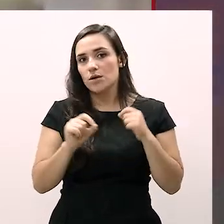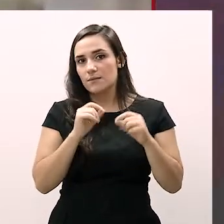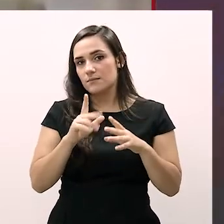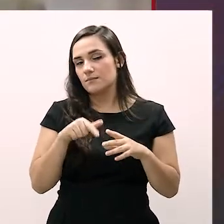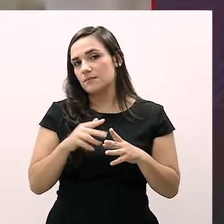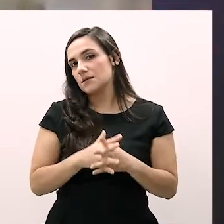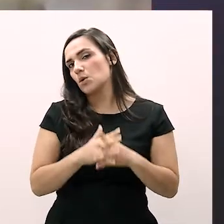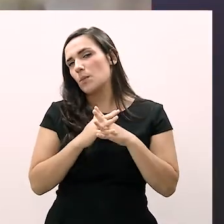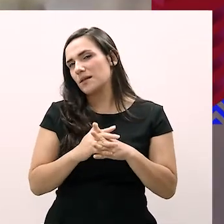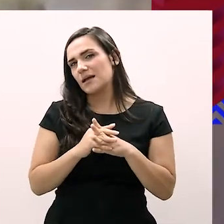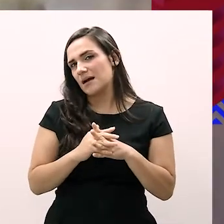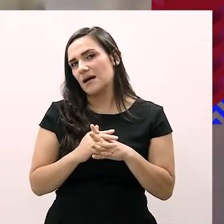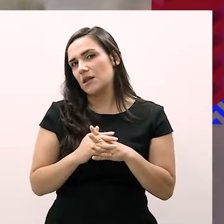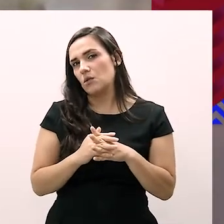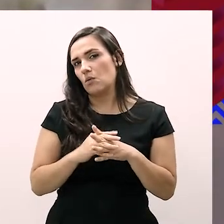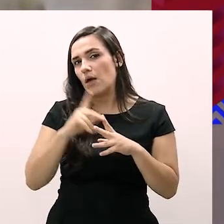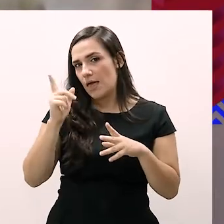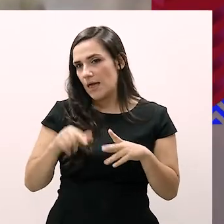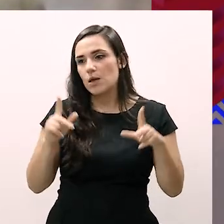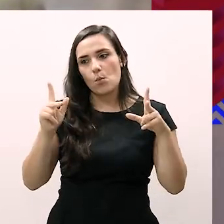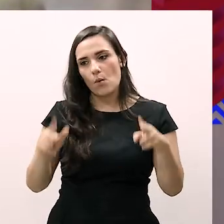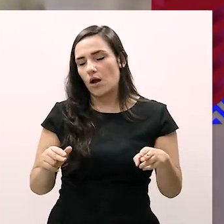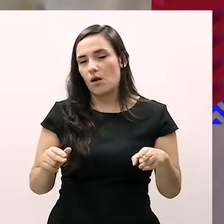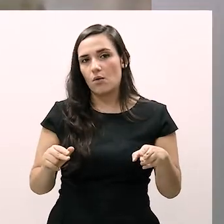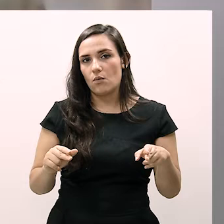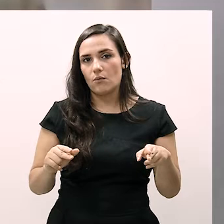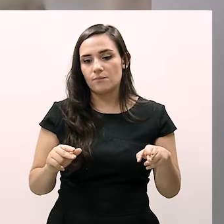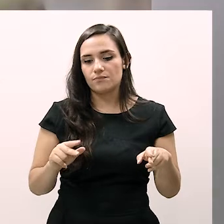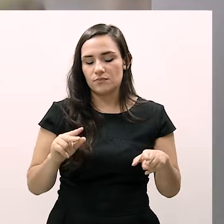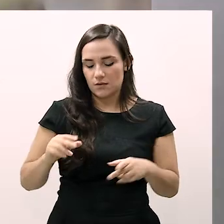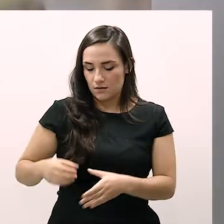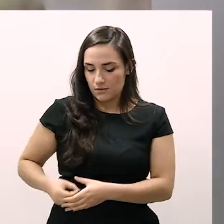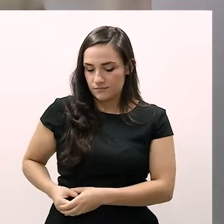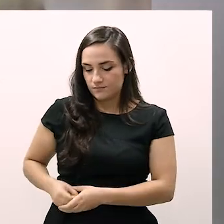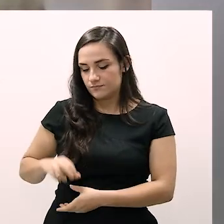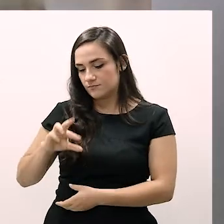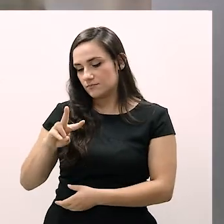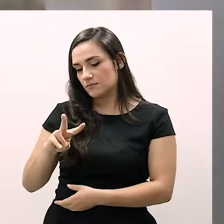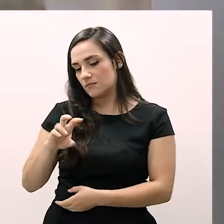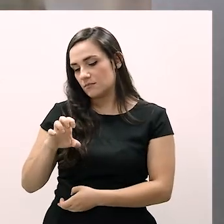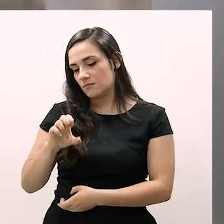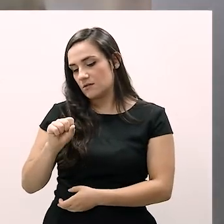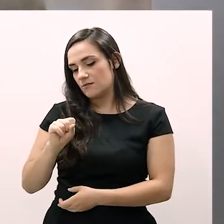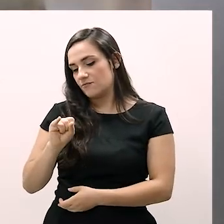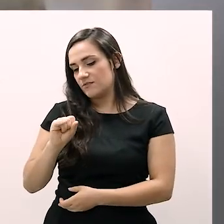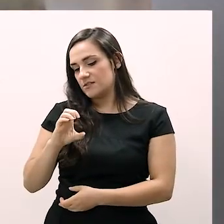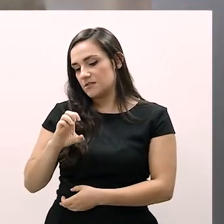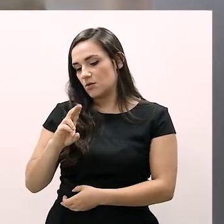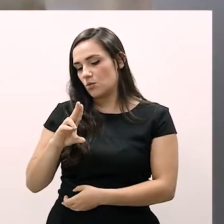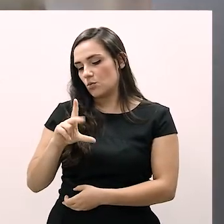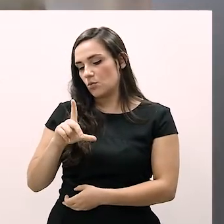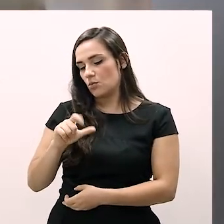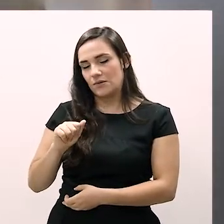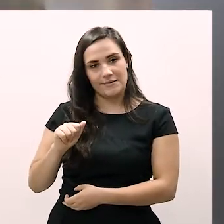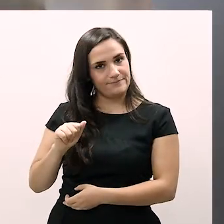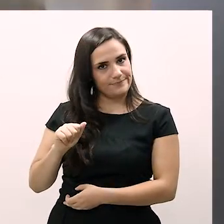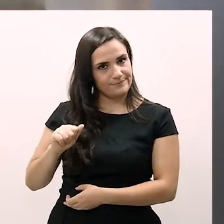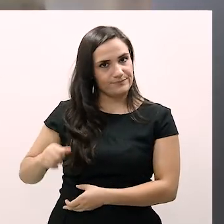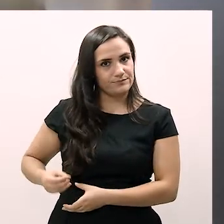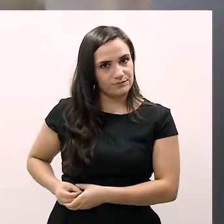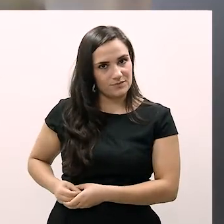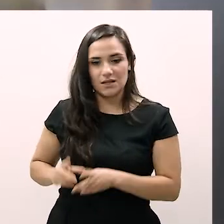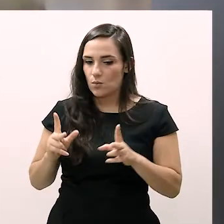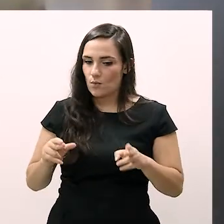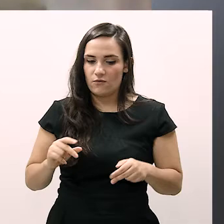mais realizada do trato digestivo no mundo. Claro que existem pacientes muito